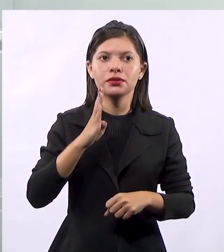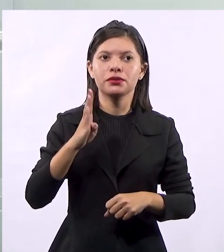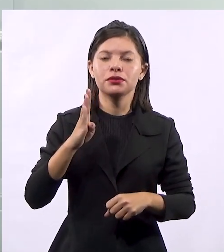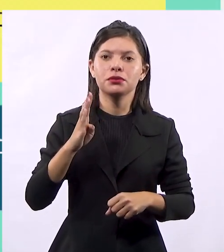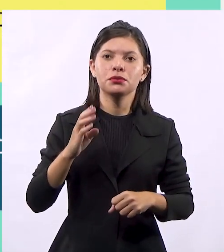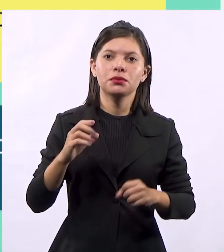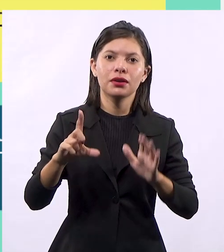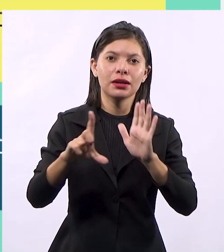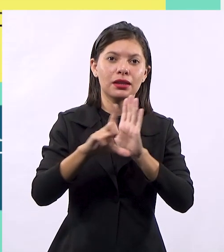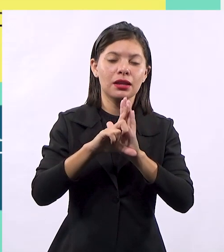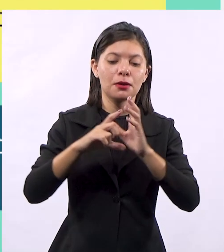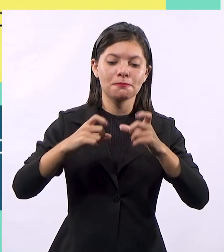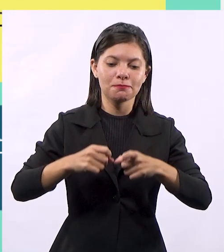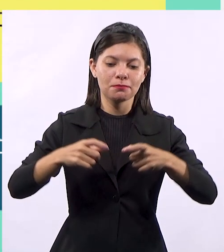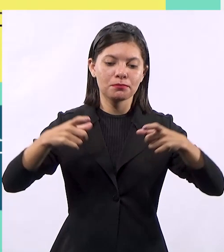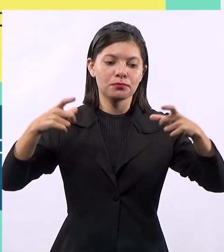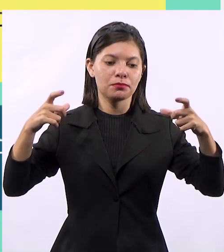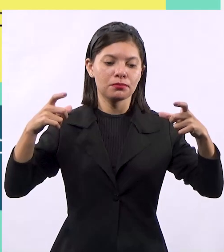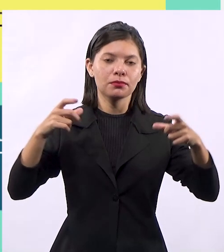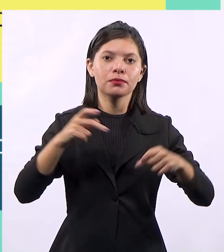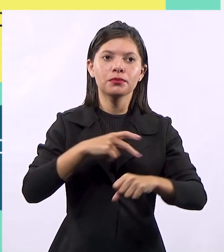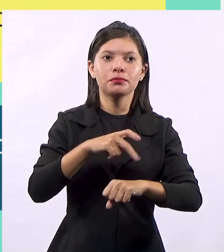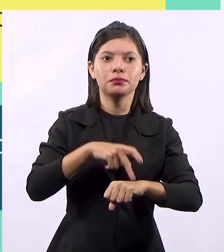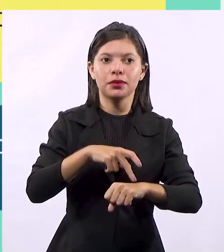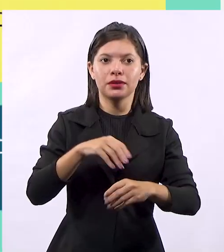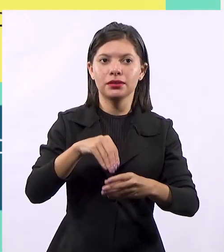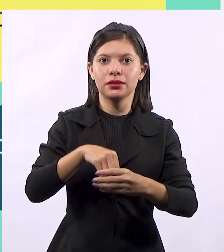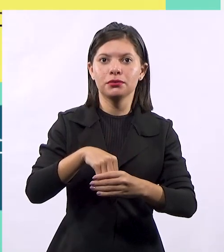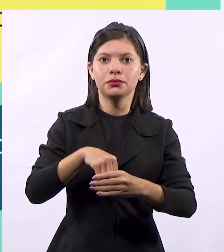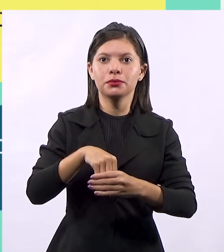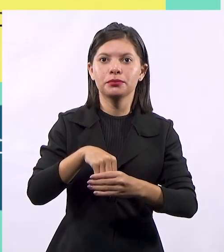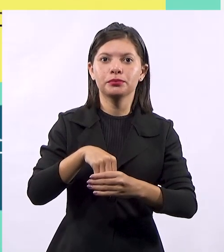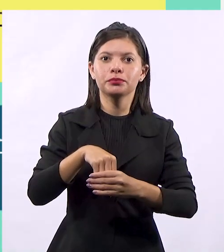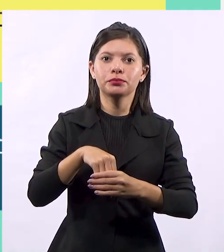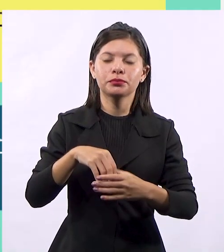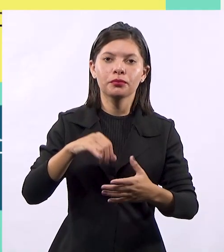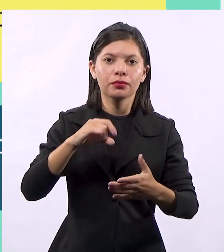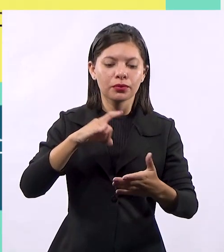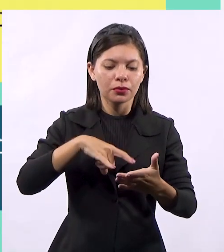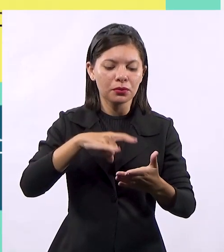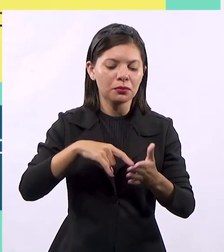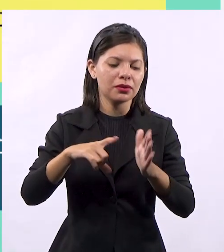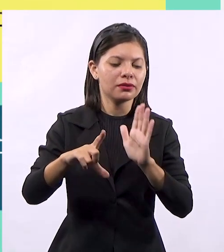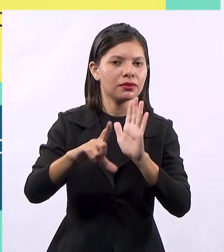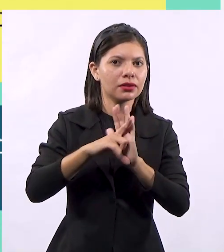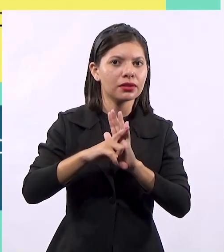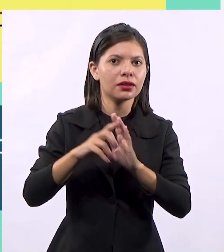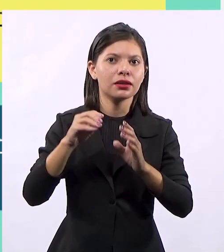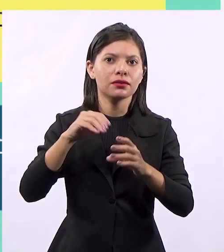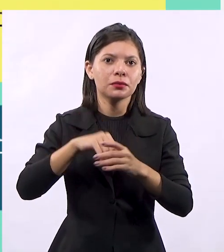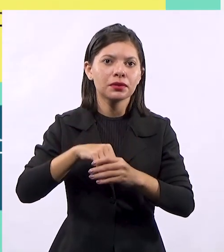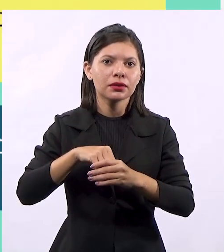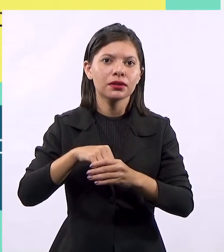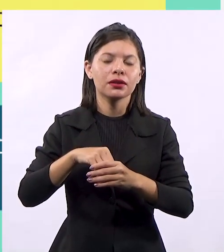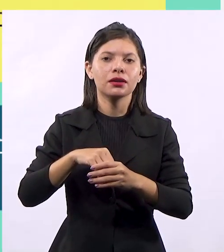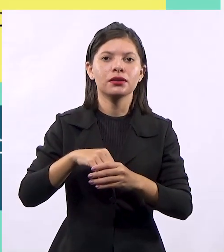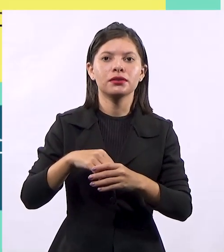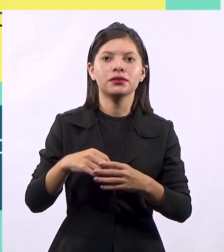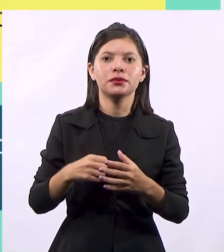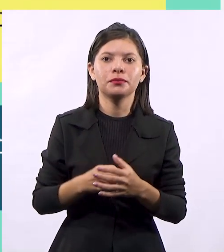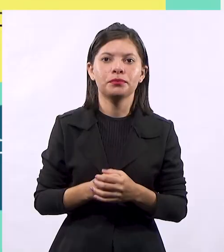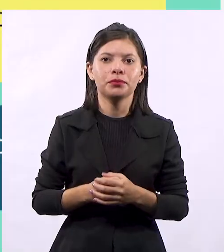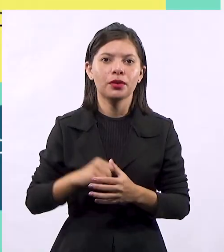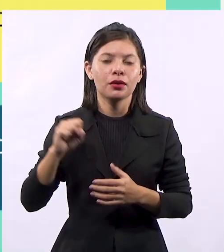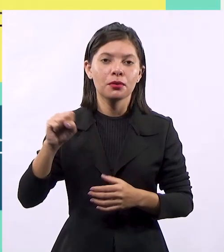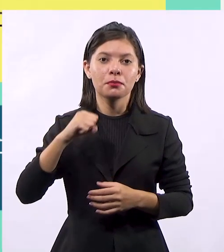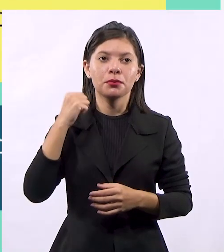mundo. Bom, e aí ela é direito subjetivo porque ela é um direito do ser humano. A Constituição Federal é a